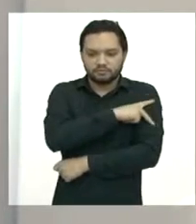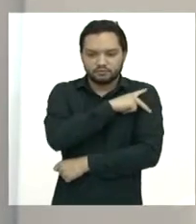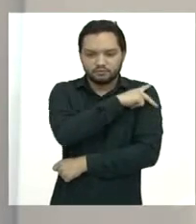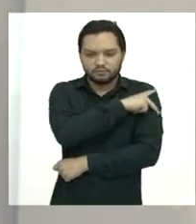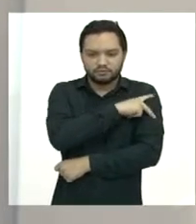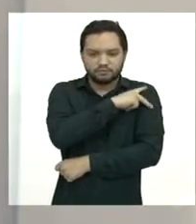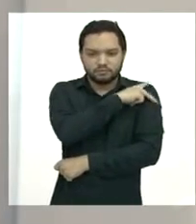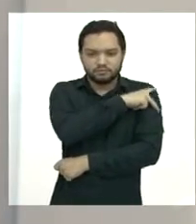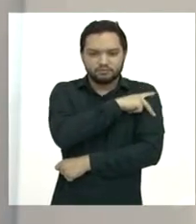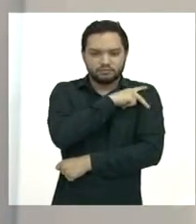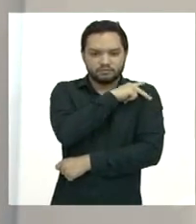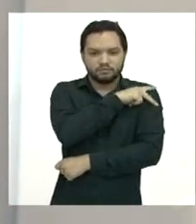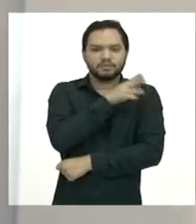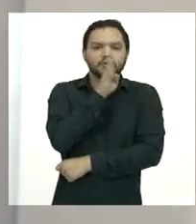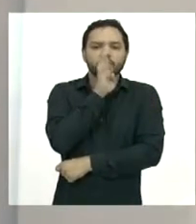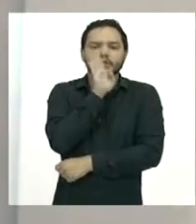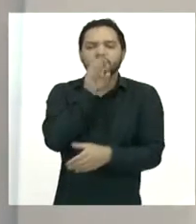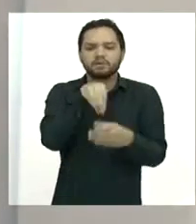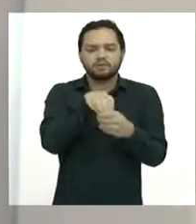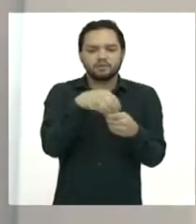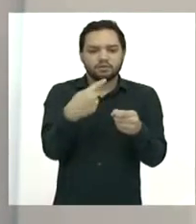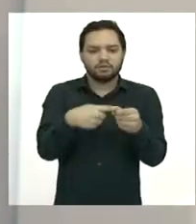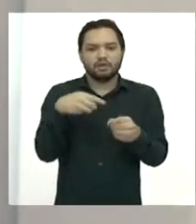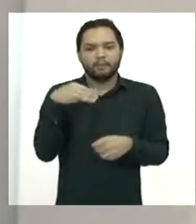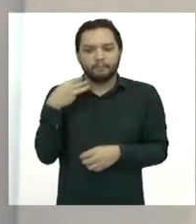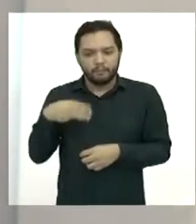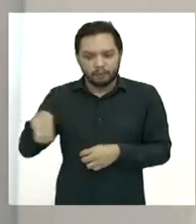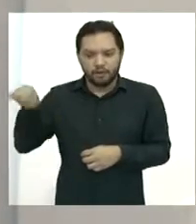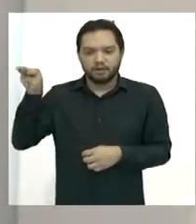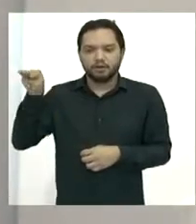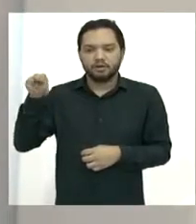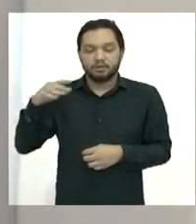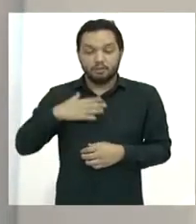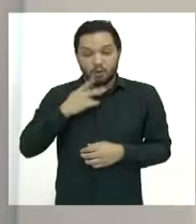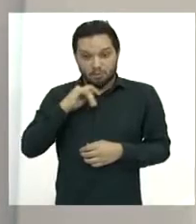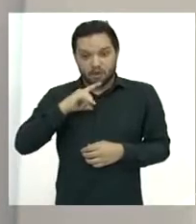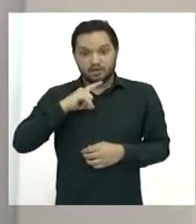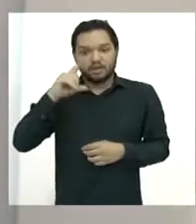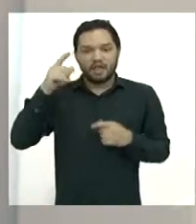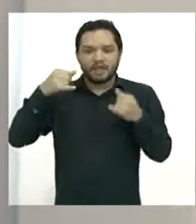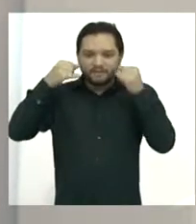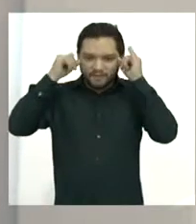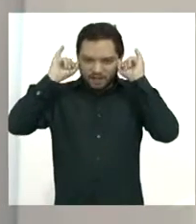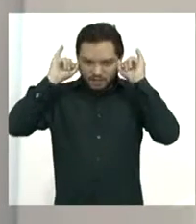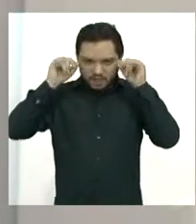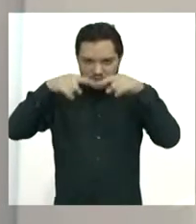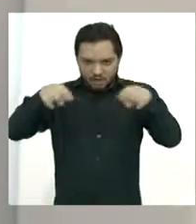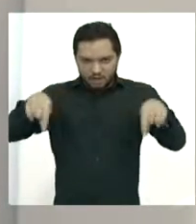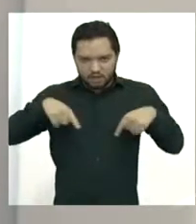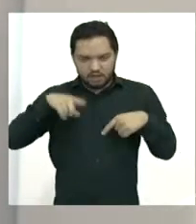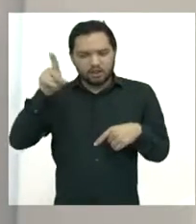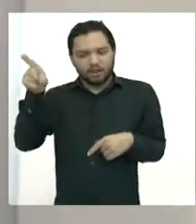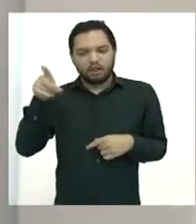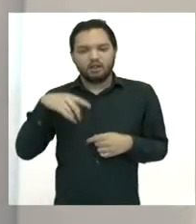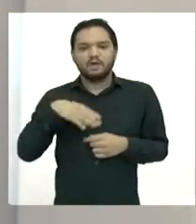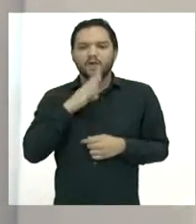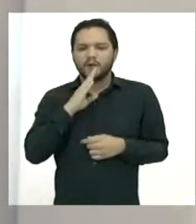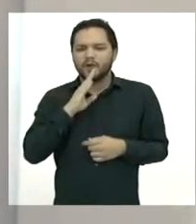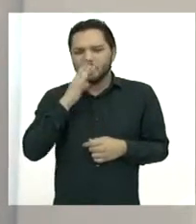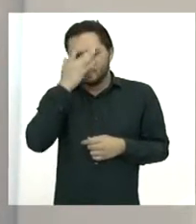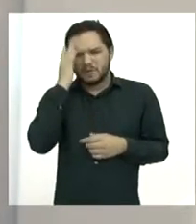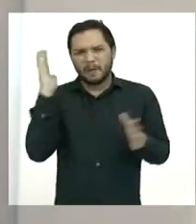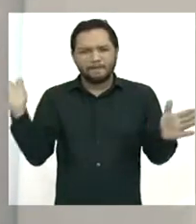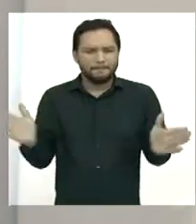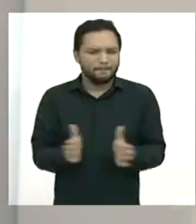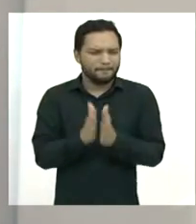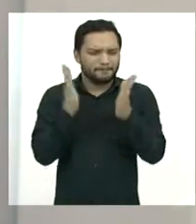sou cidadão piauiense, conheço o interior. O Maranhão também, meu pai tem fazenda no Maranhão, então conhece também esse interior do Maranhão, paupérrimo,